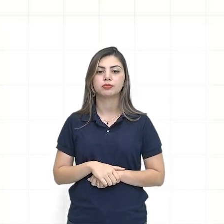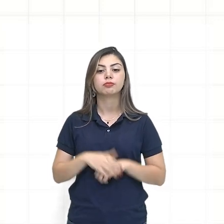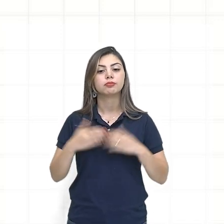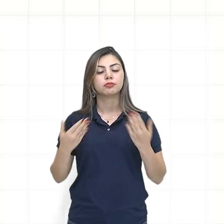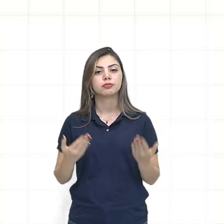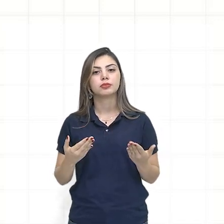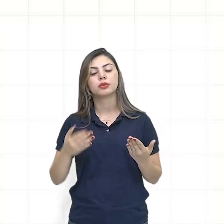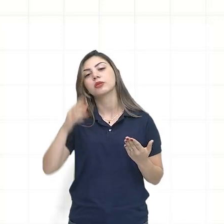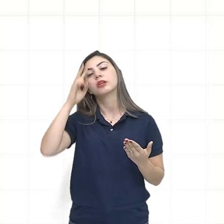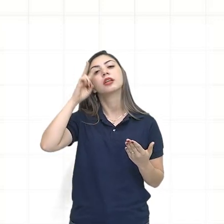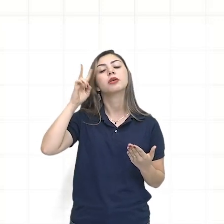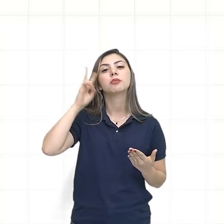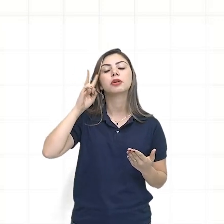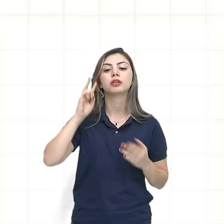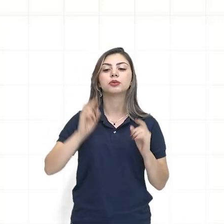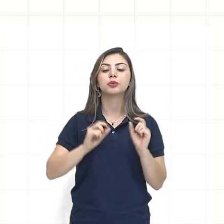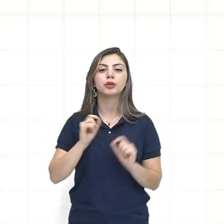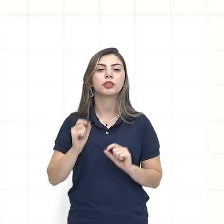Lembrando aqui,